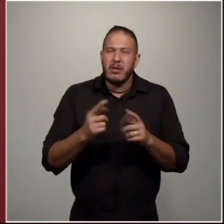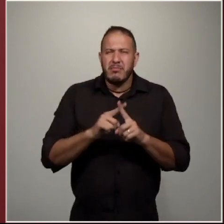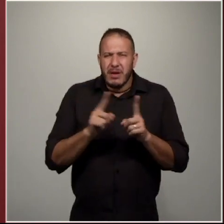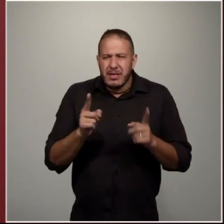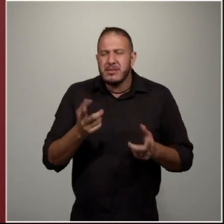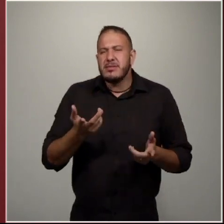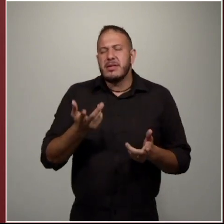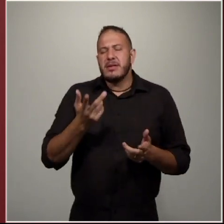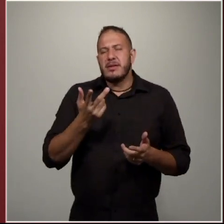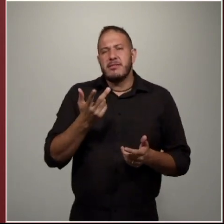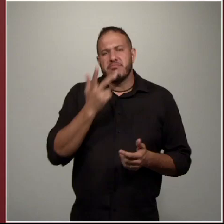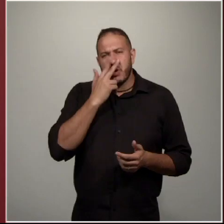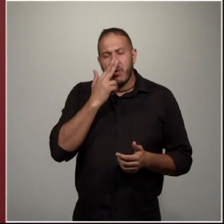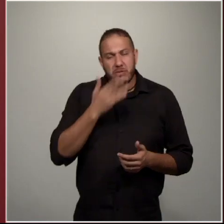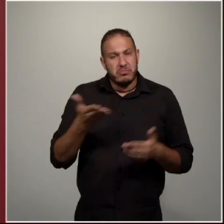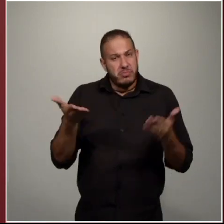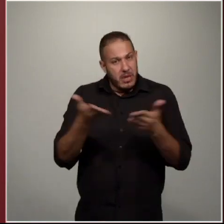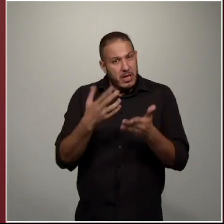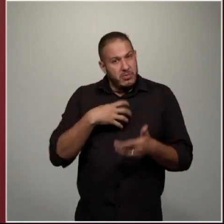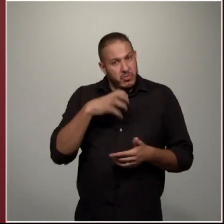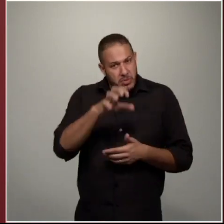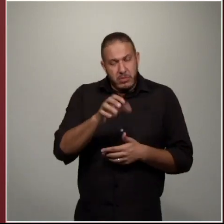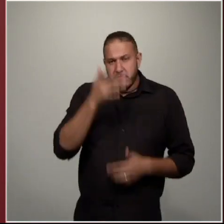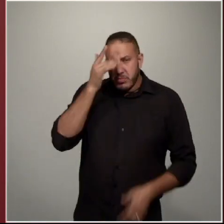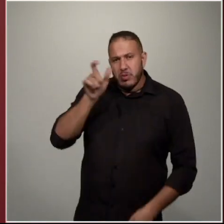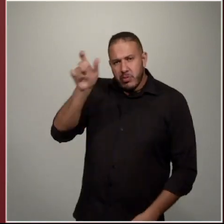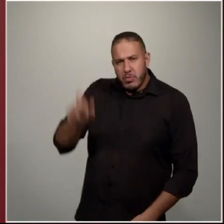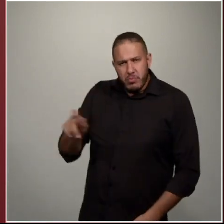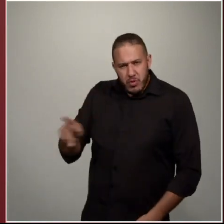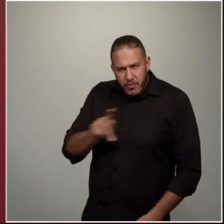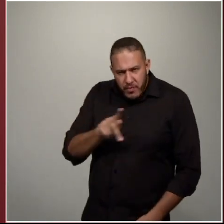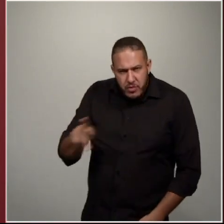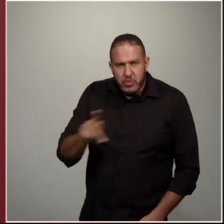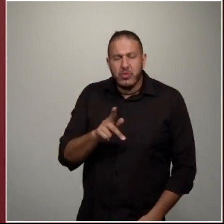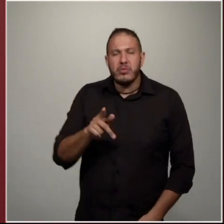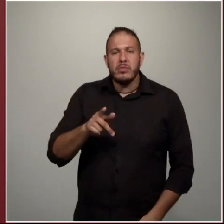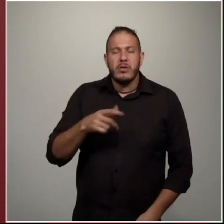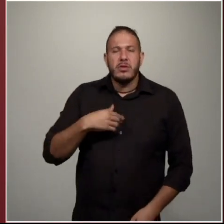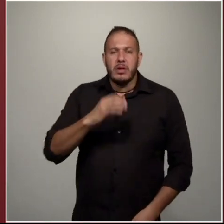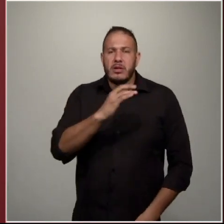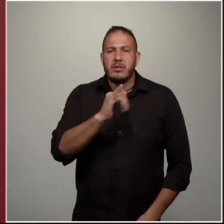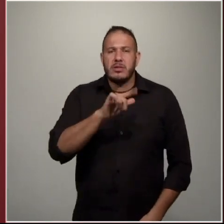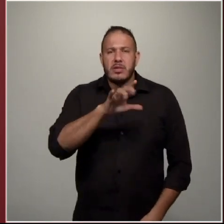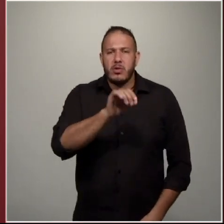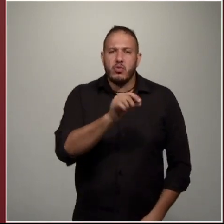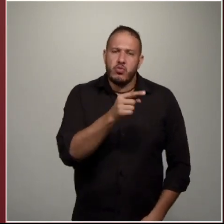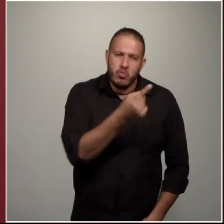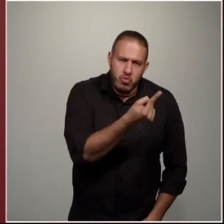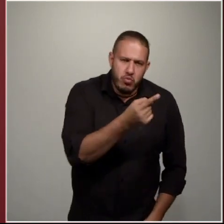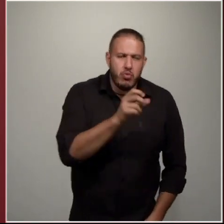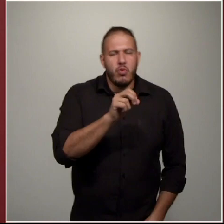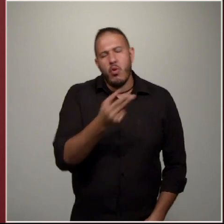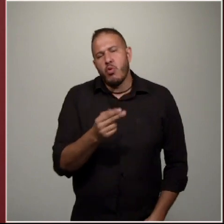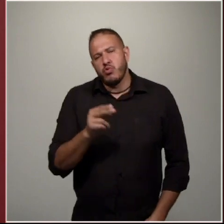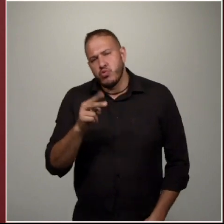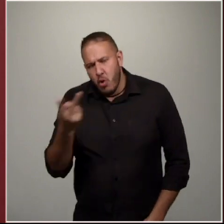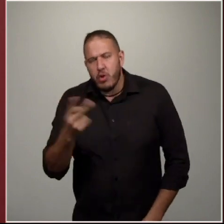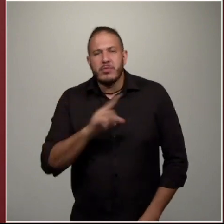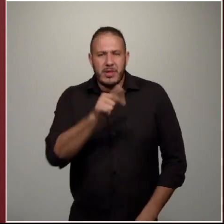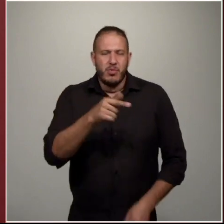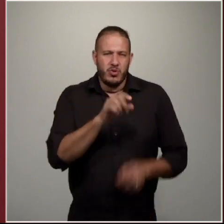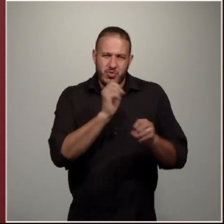acho que é nesse caso tanto o professor do ciclo enquanto o professor de 52 do do ensino fundamental